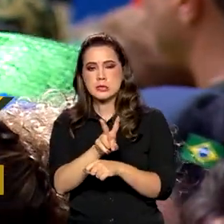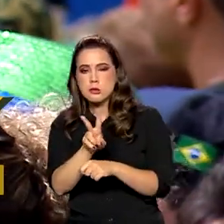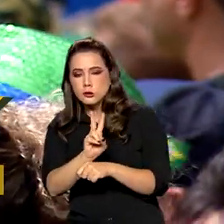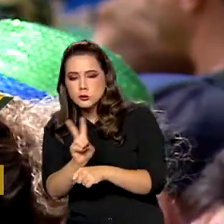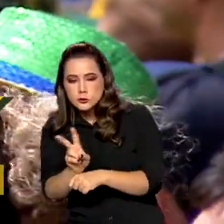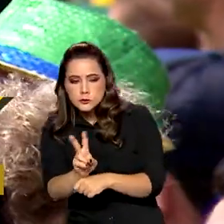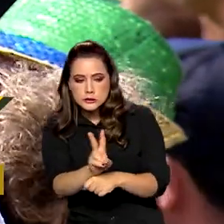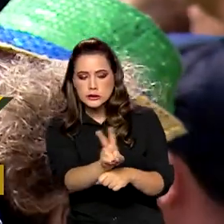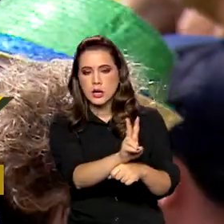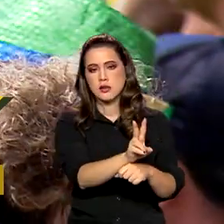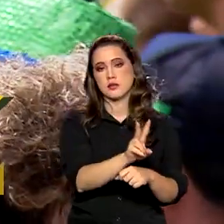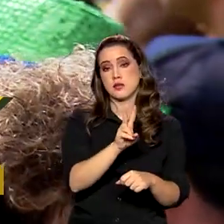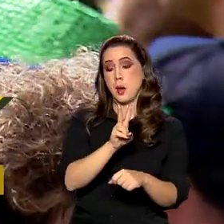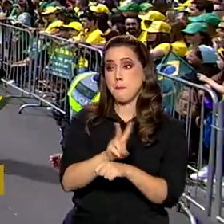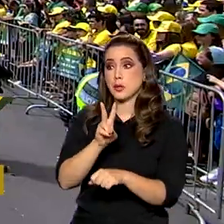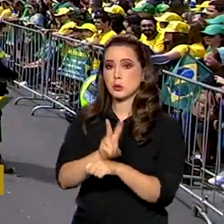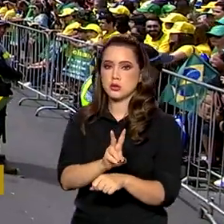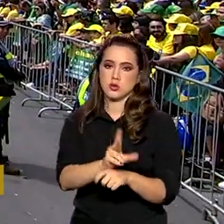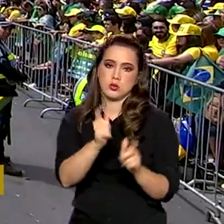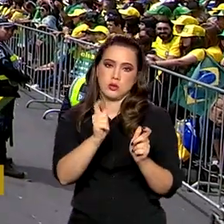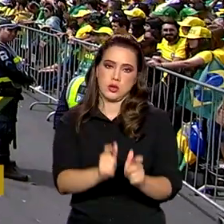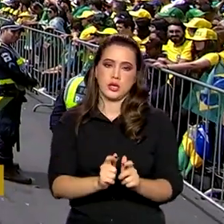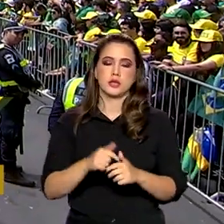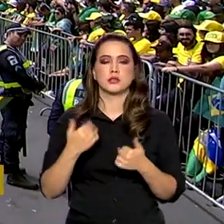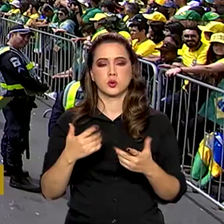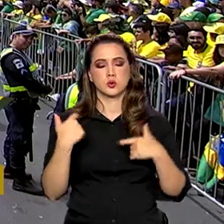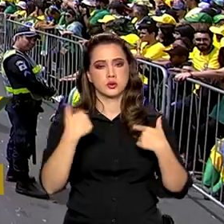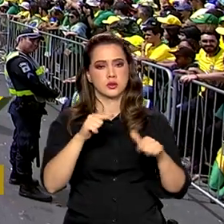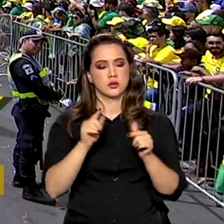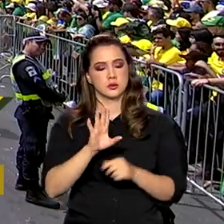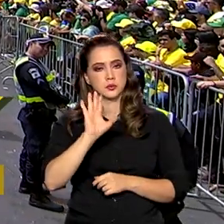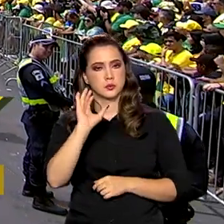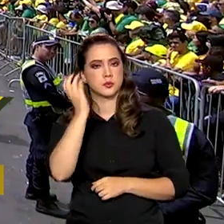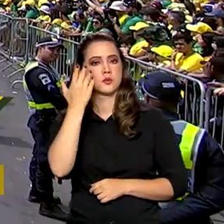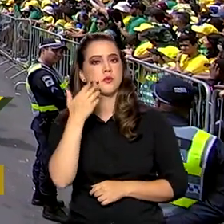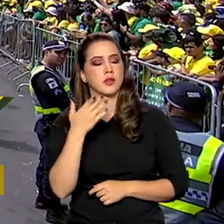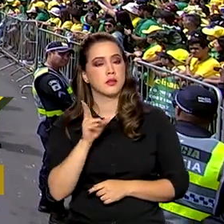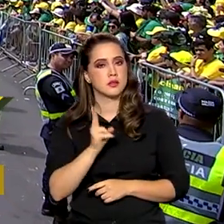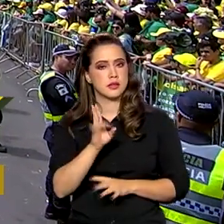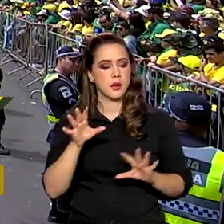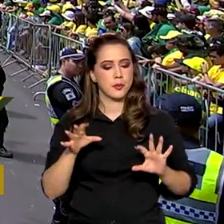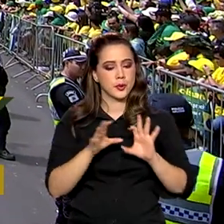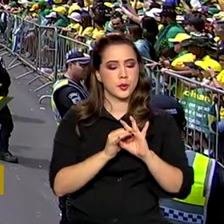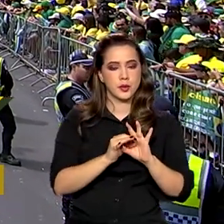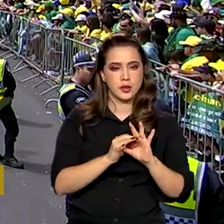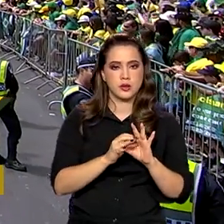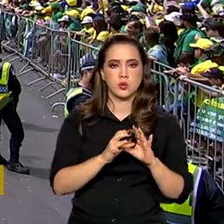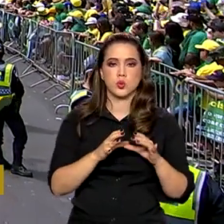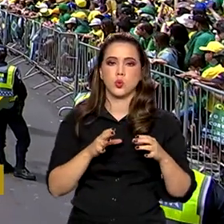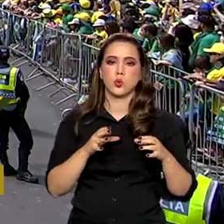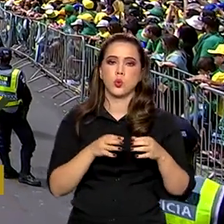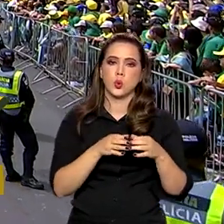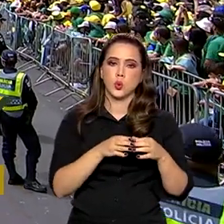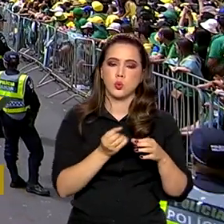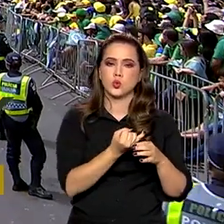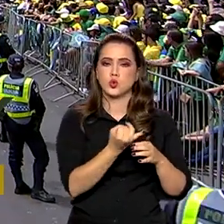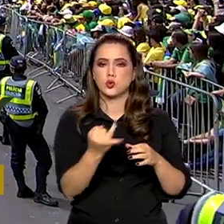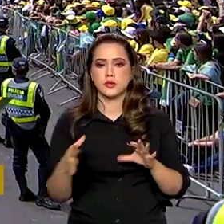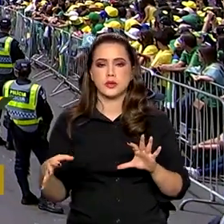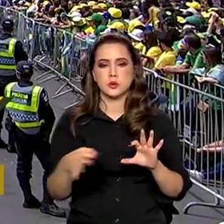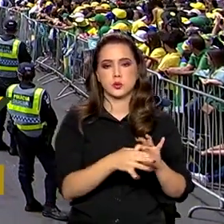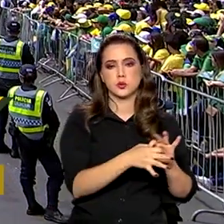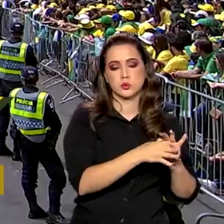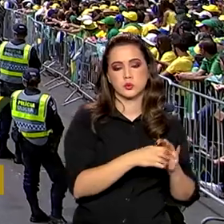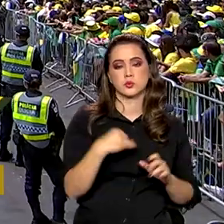fiscalizar. E as operações, elas ocorrem na forma de interagências, né? Eu destaco também